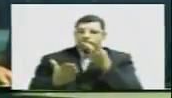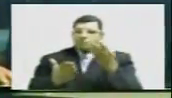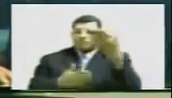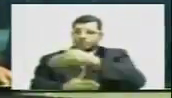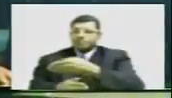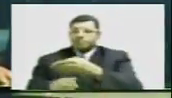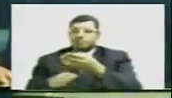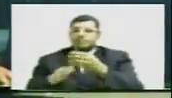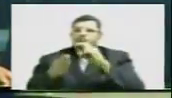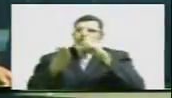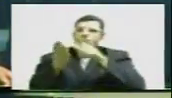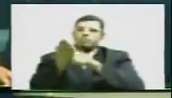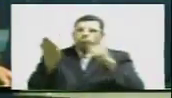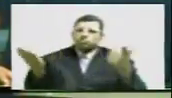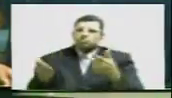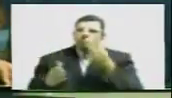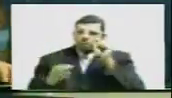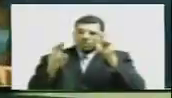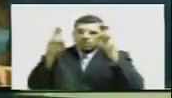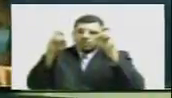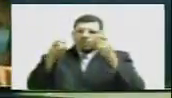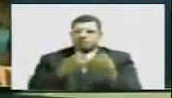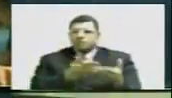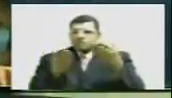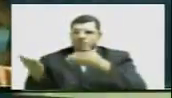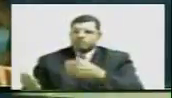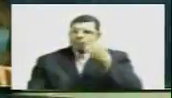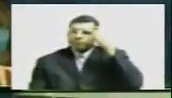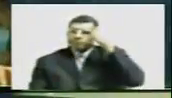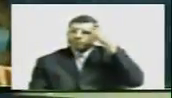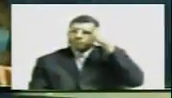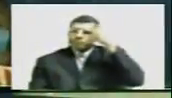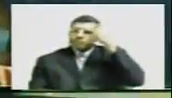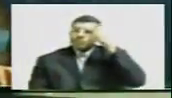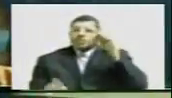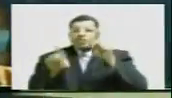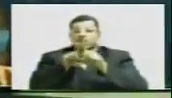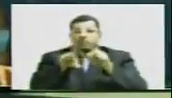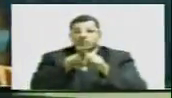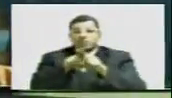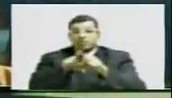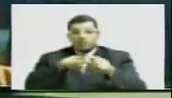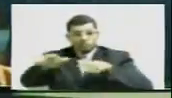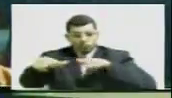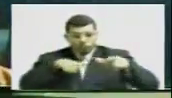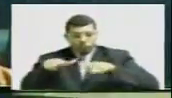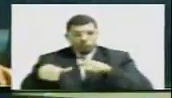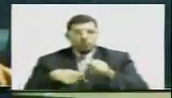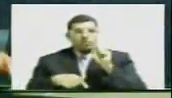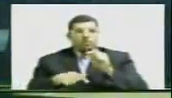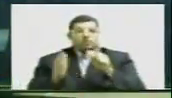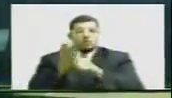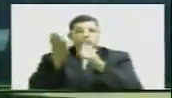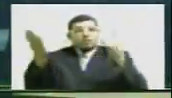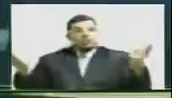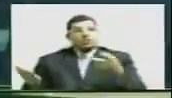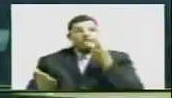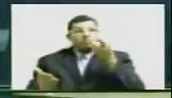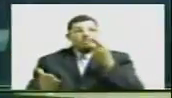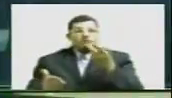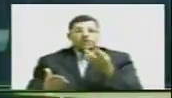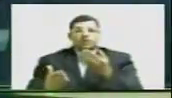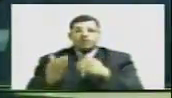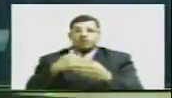traz uma matéria que deve nos trazer reflexão e ao mesmo tempo ação. O jornal A Crítica hoje traz